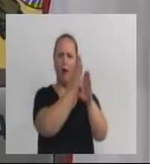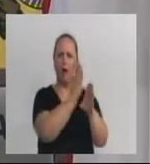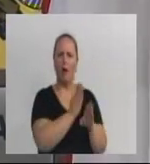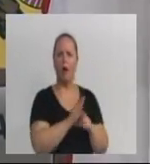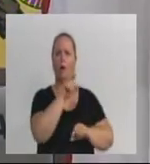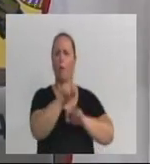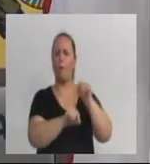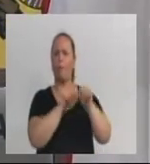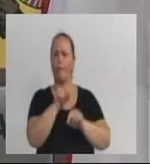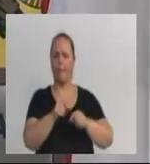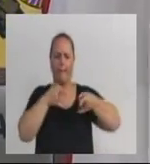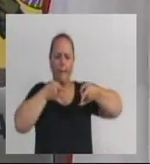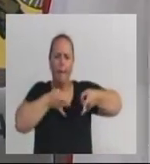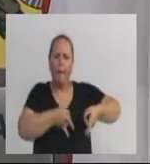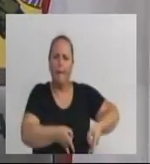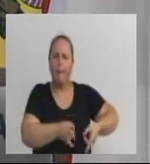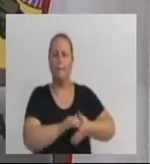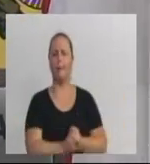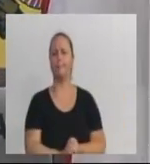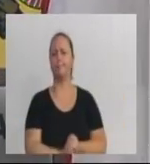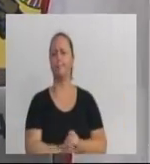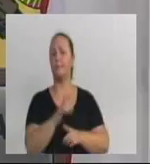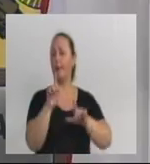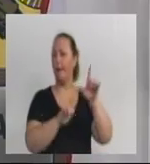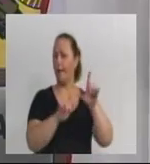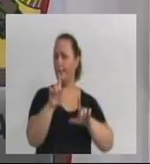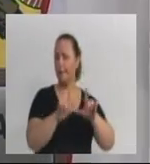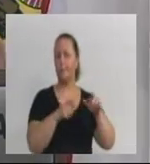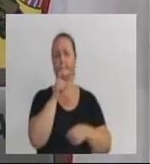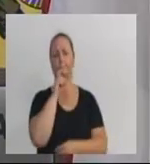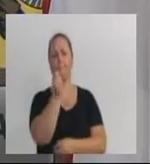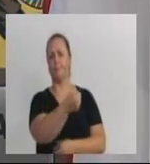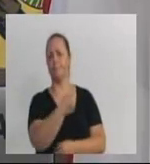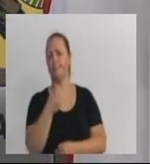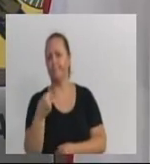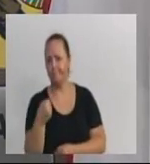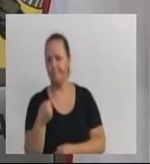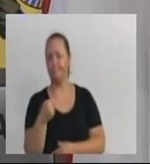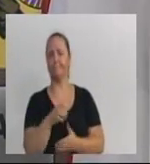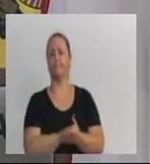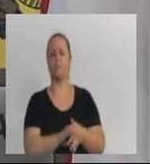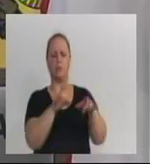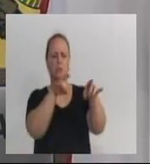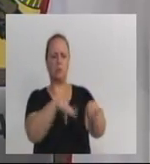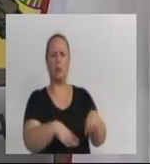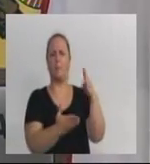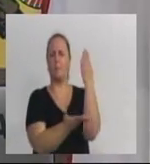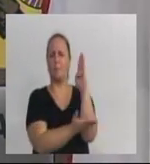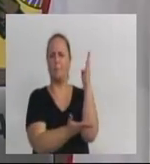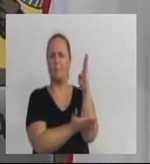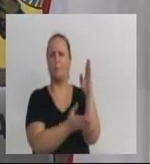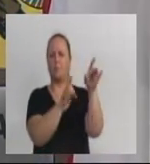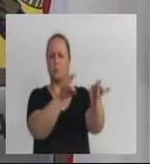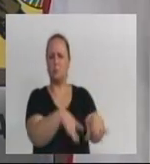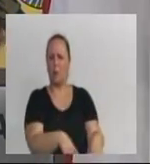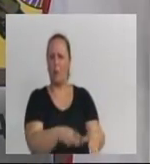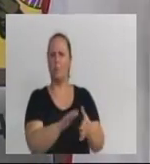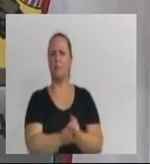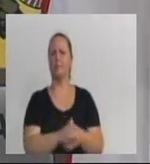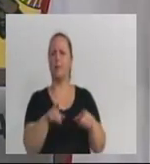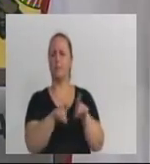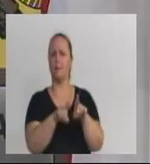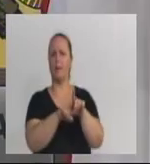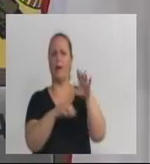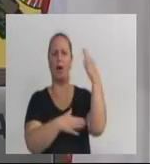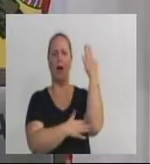camas, televisores, geladeiras, resto de madeira, resto de árvore